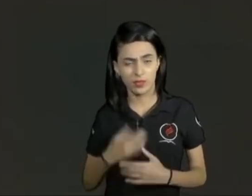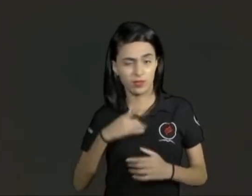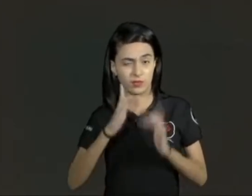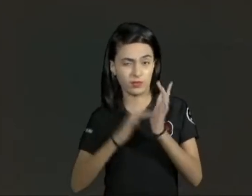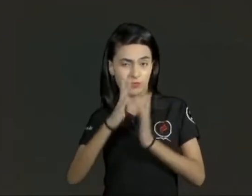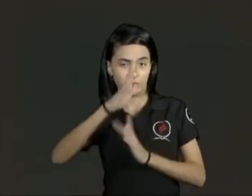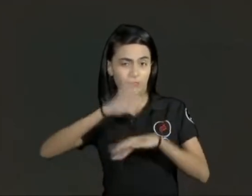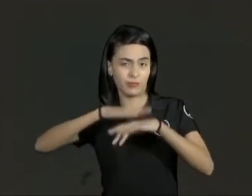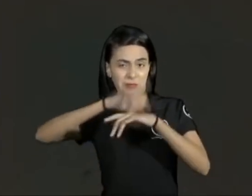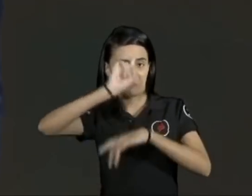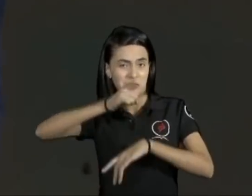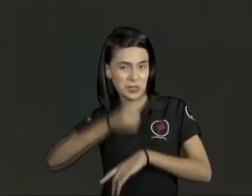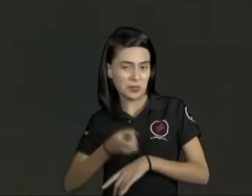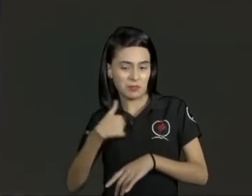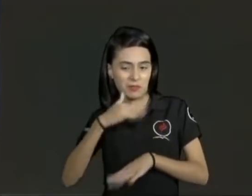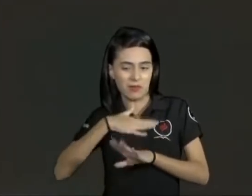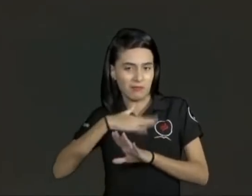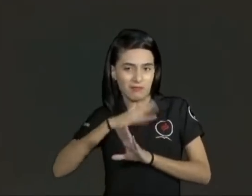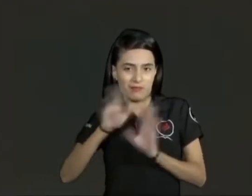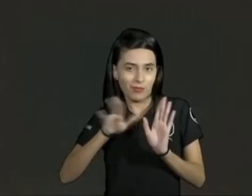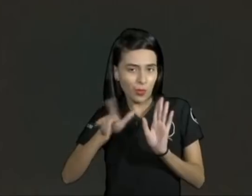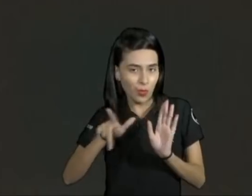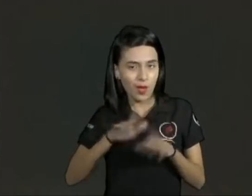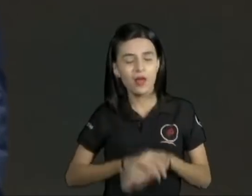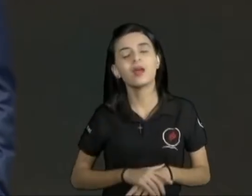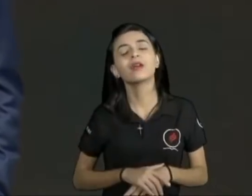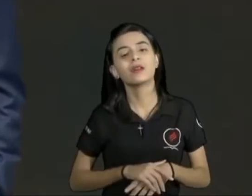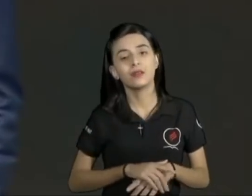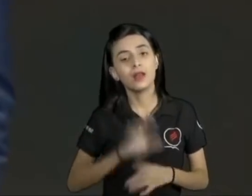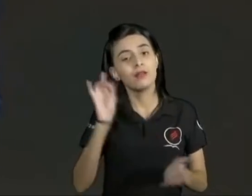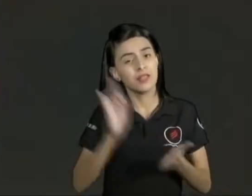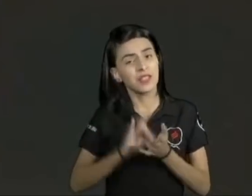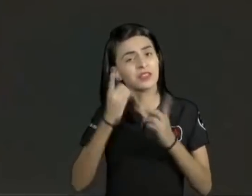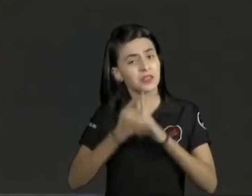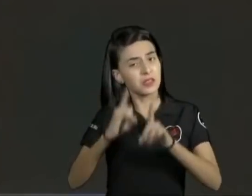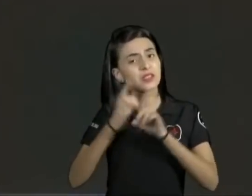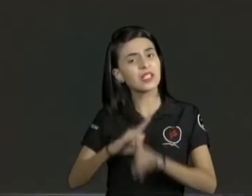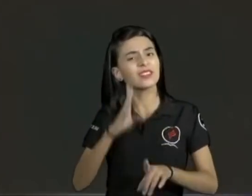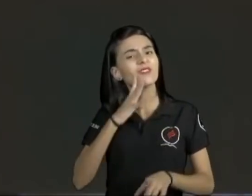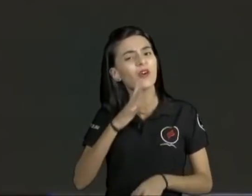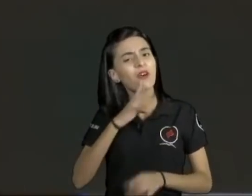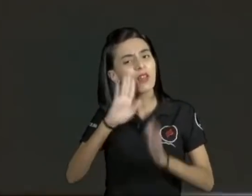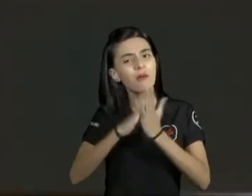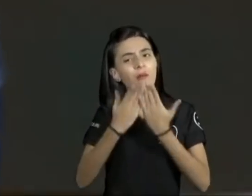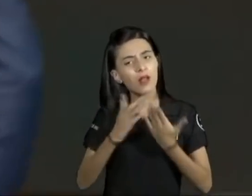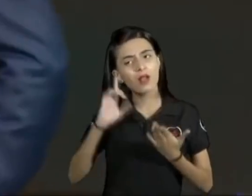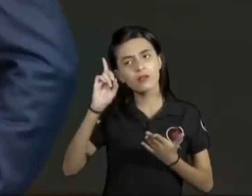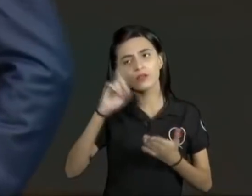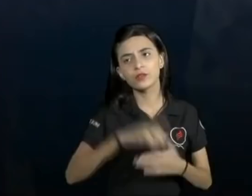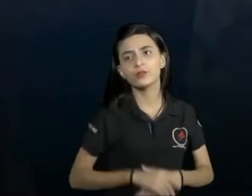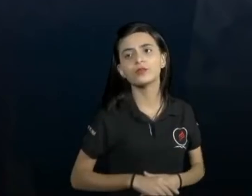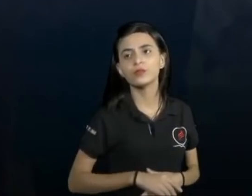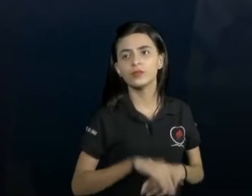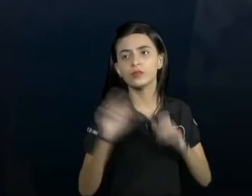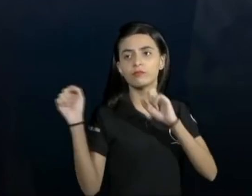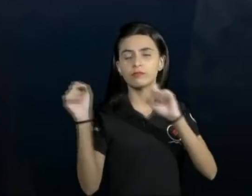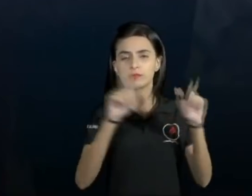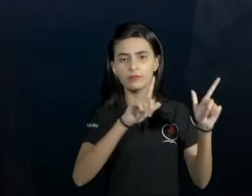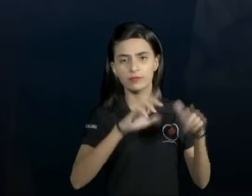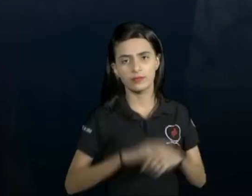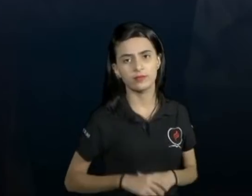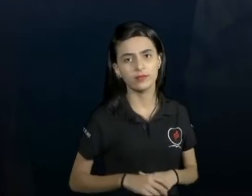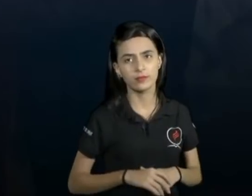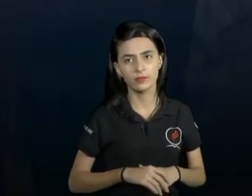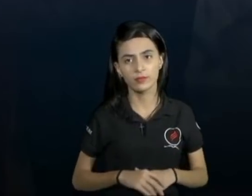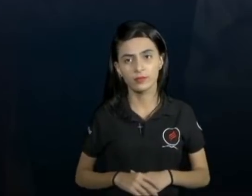não tem nada a ver comigo é o que tá na palavra para quem é verdadeiro discípulo de Cristo qual aqui outra por favor